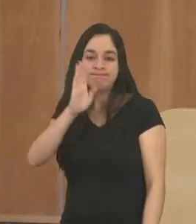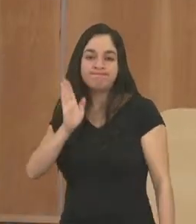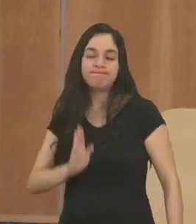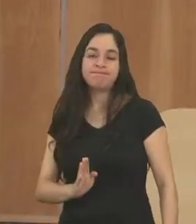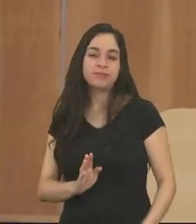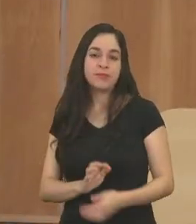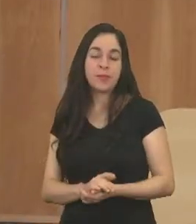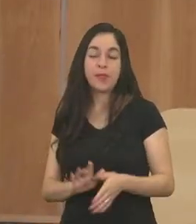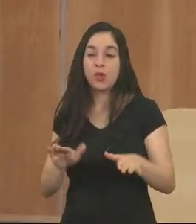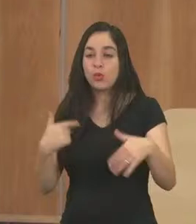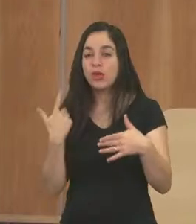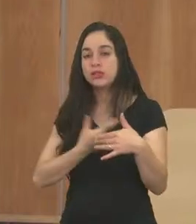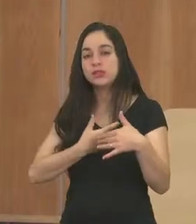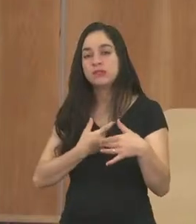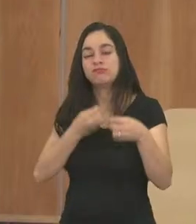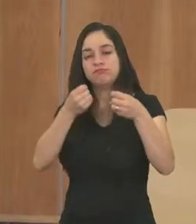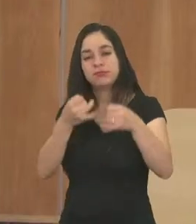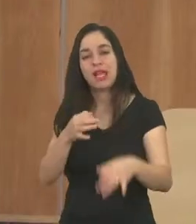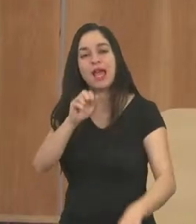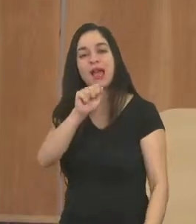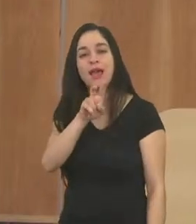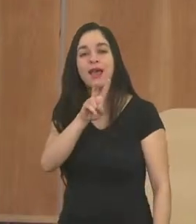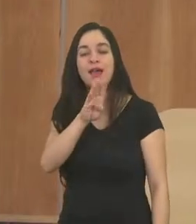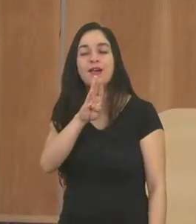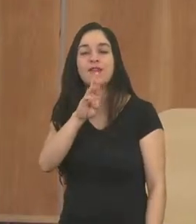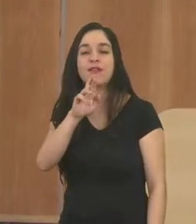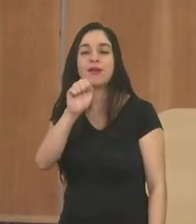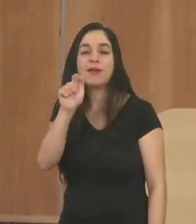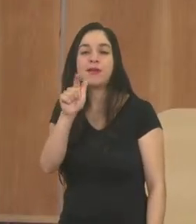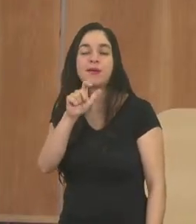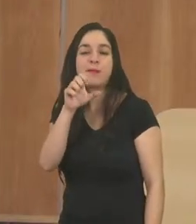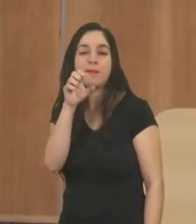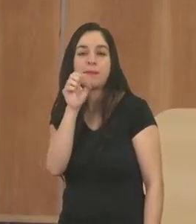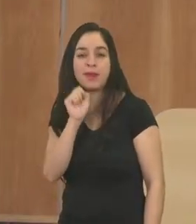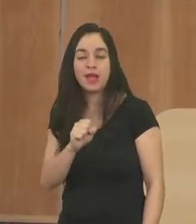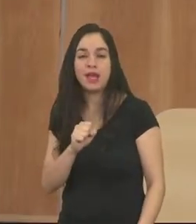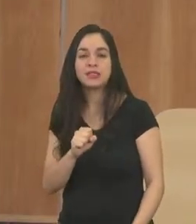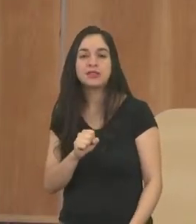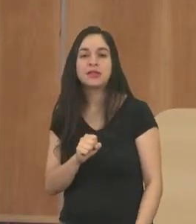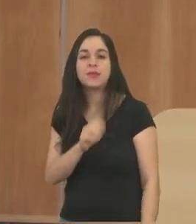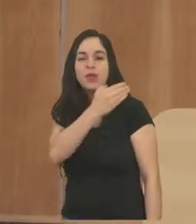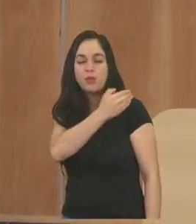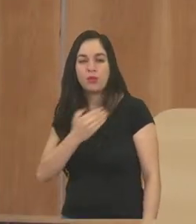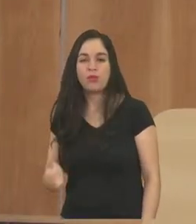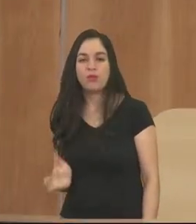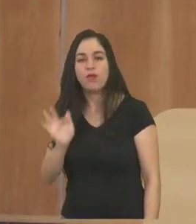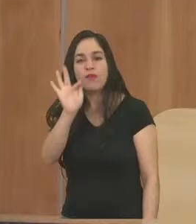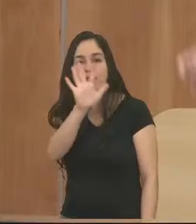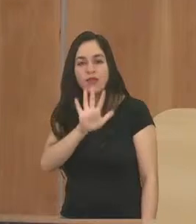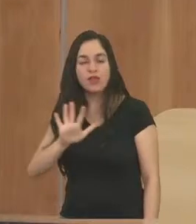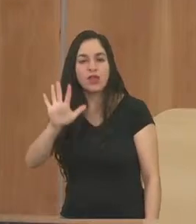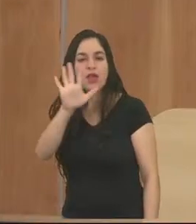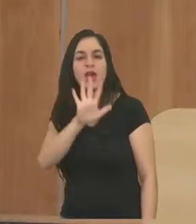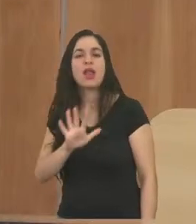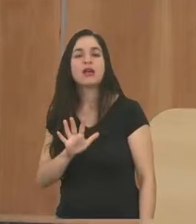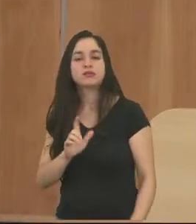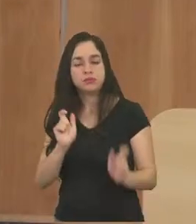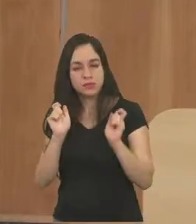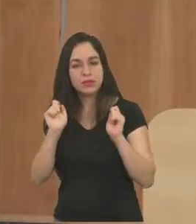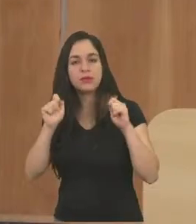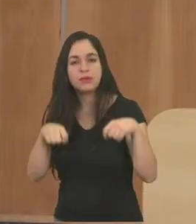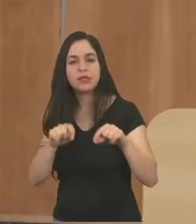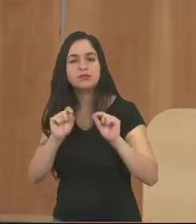Avibras, a nossa cobrança, ela é para cima do governo federal, que é quem tem autonomia e quem tem